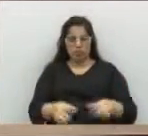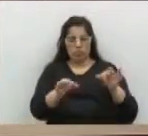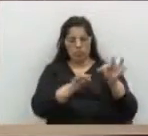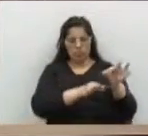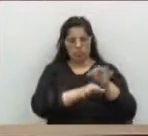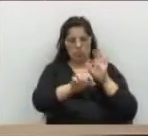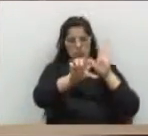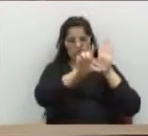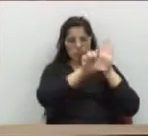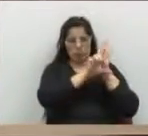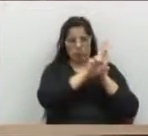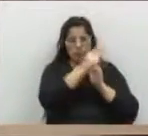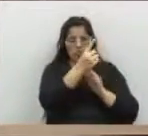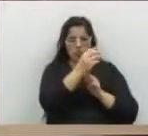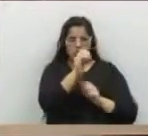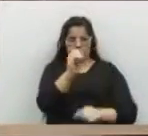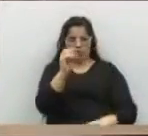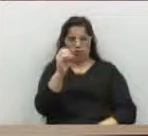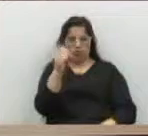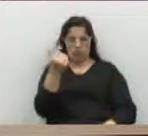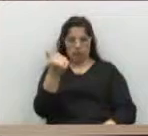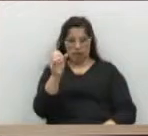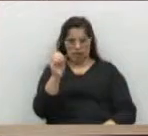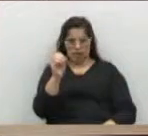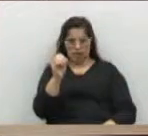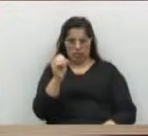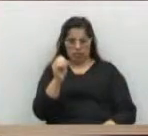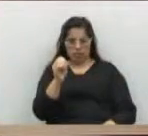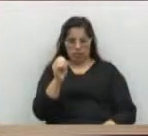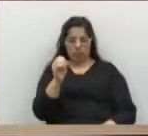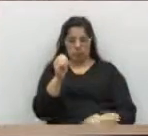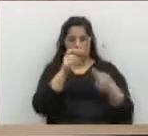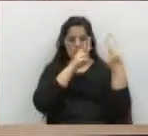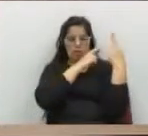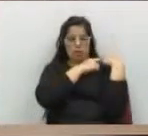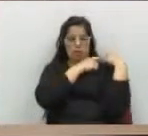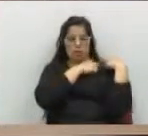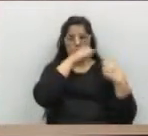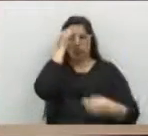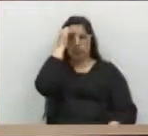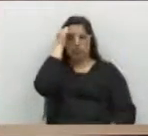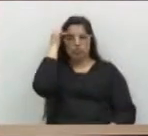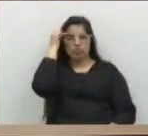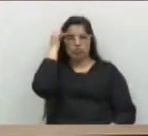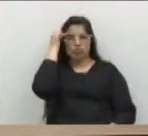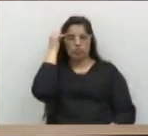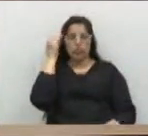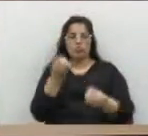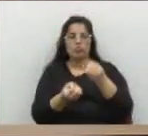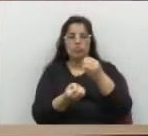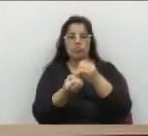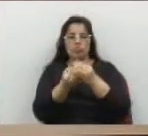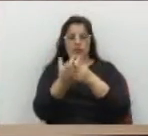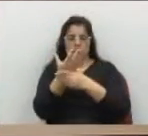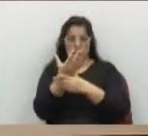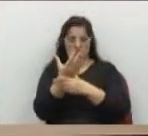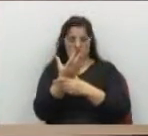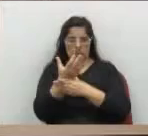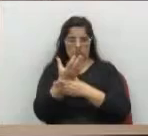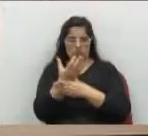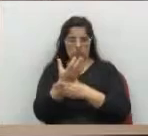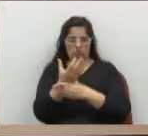de Lei 110/2015, autor, vereador Dr. Júlio, dispõe sobre a instalação de suporte